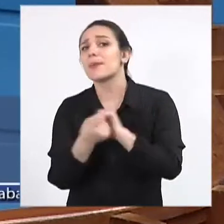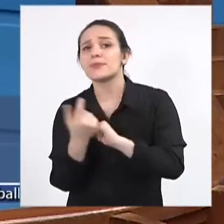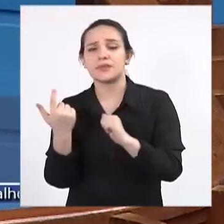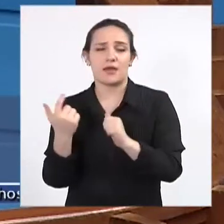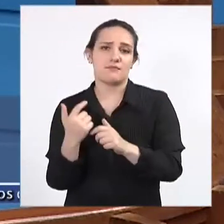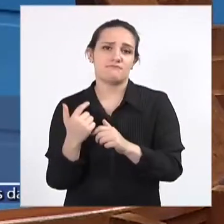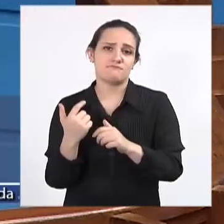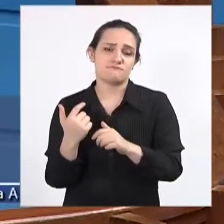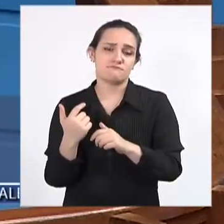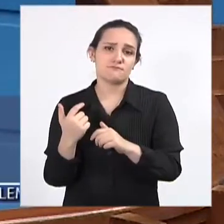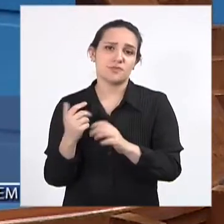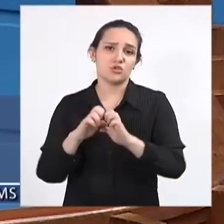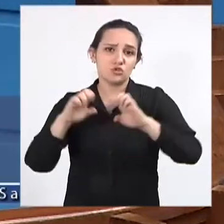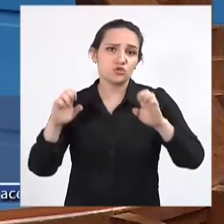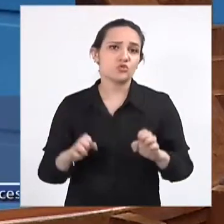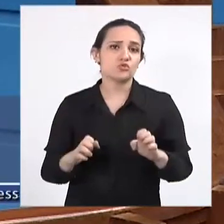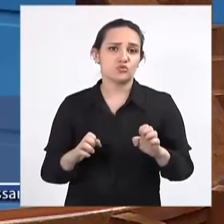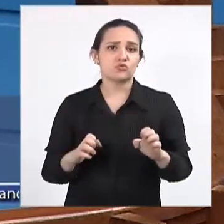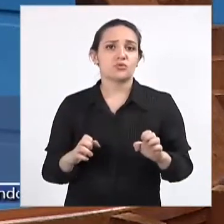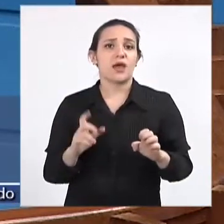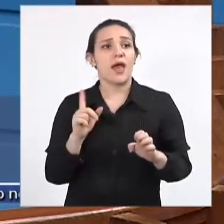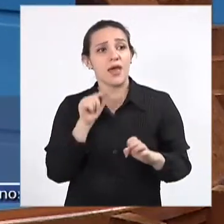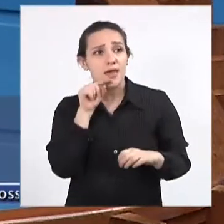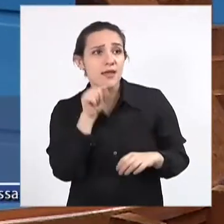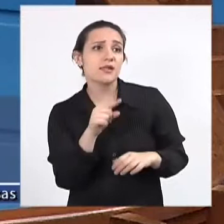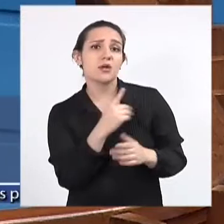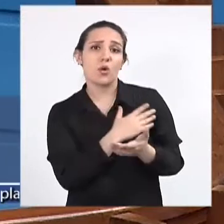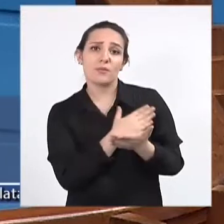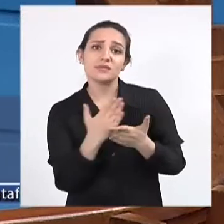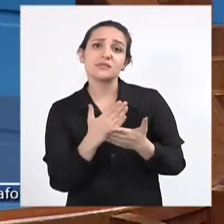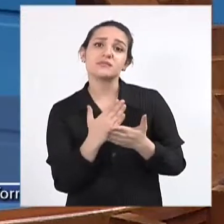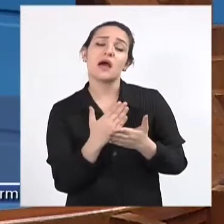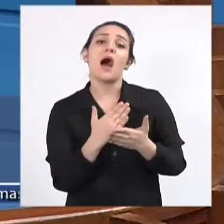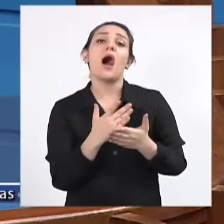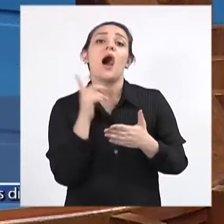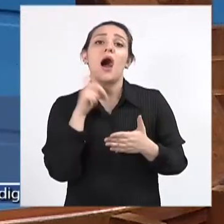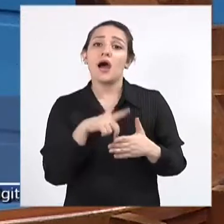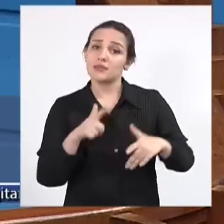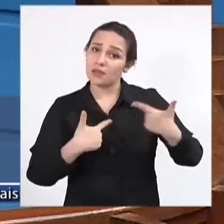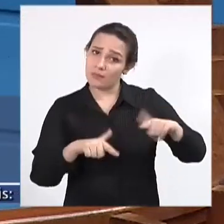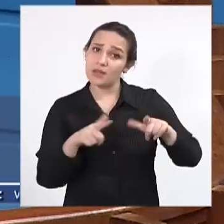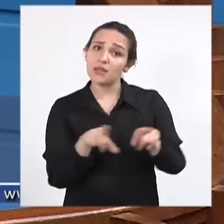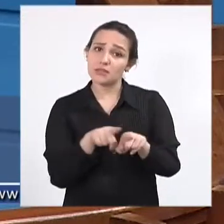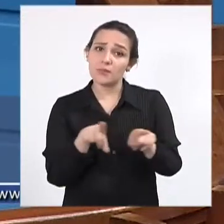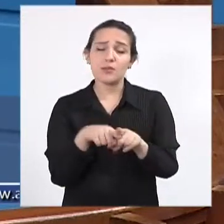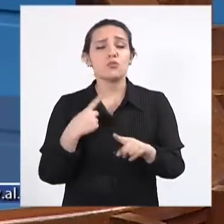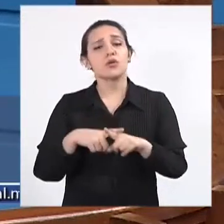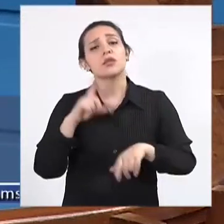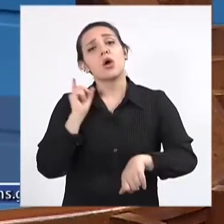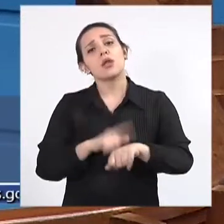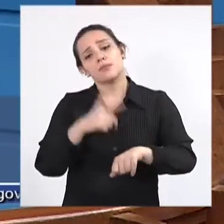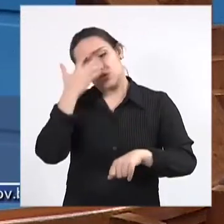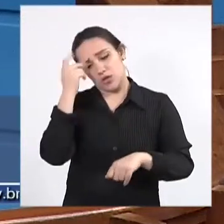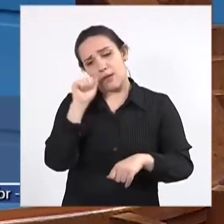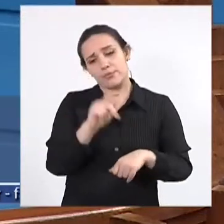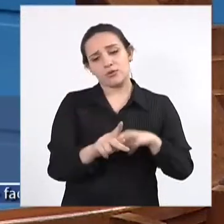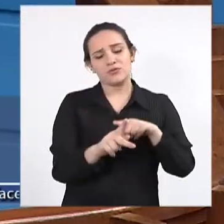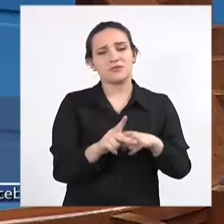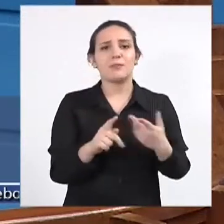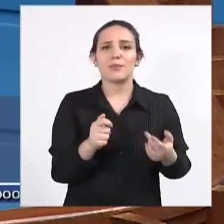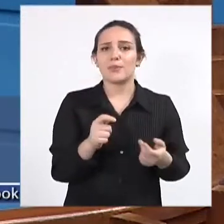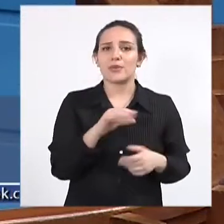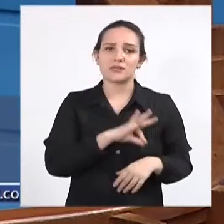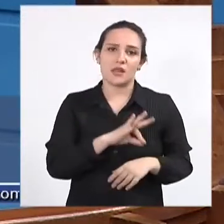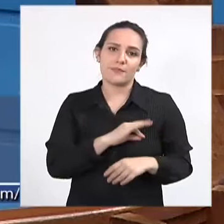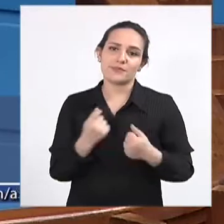como consumidor, mas também como força de trabalho, já que muitos desses idosos, após a aposentadoria, ainda precisam